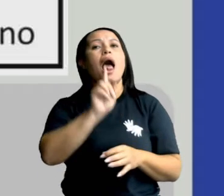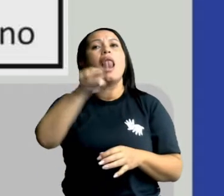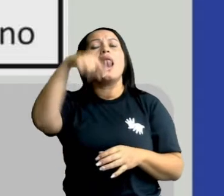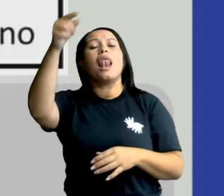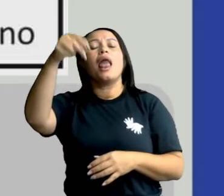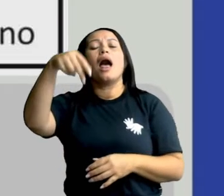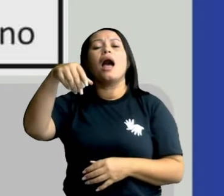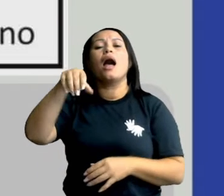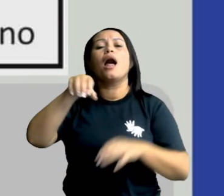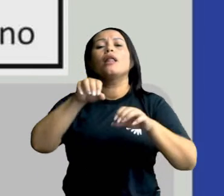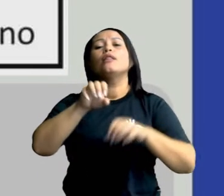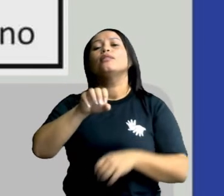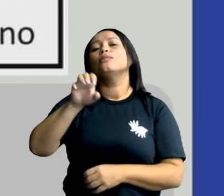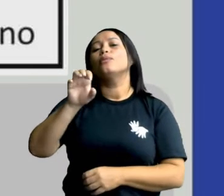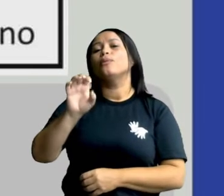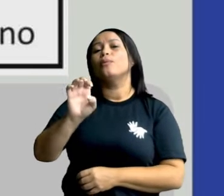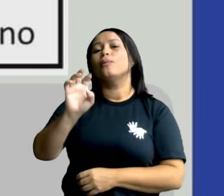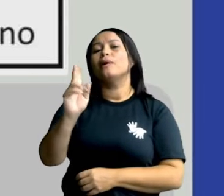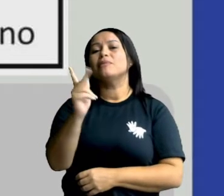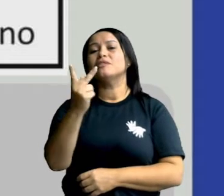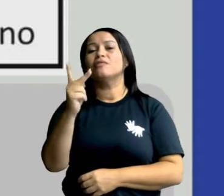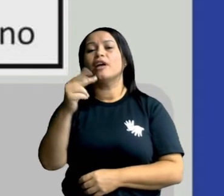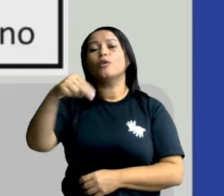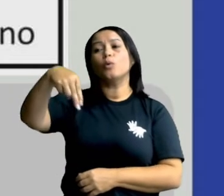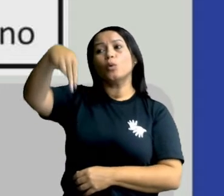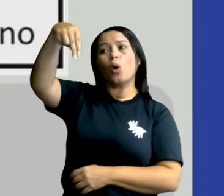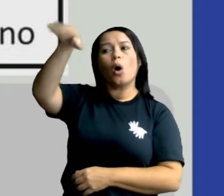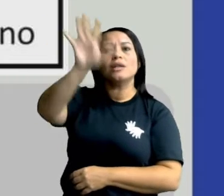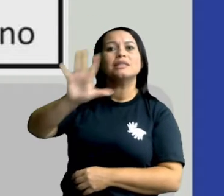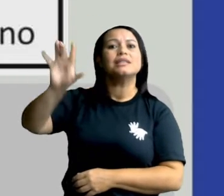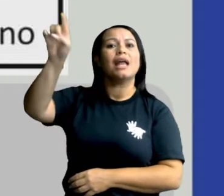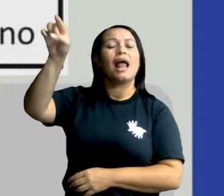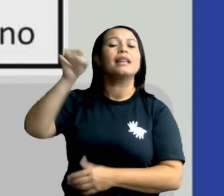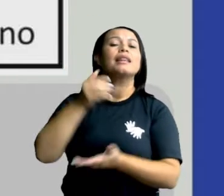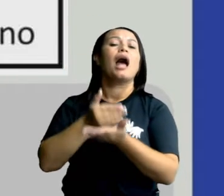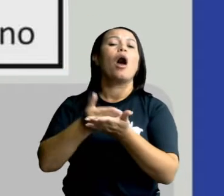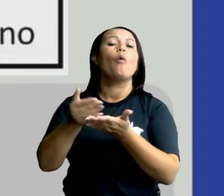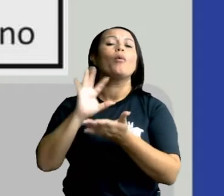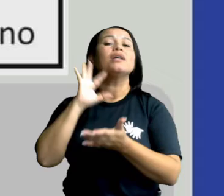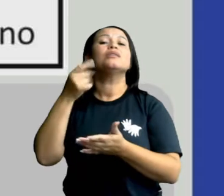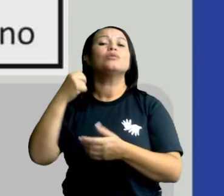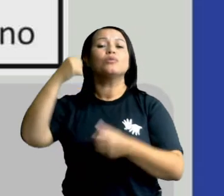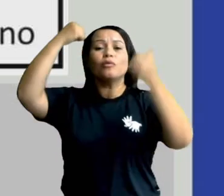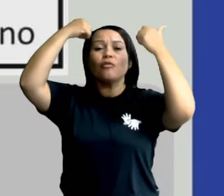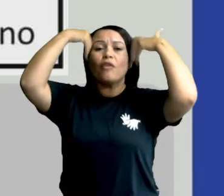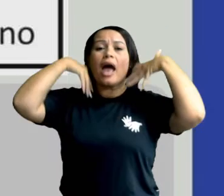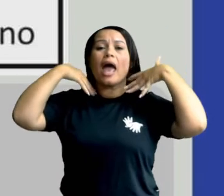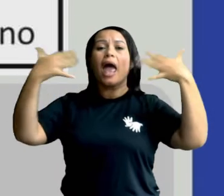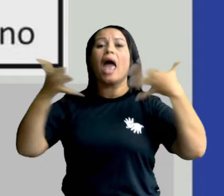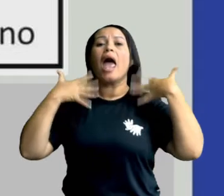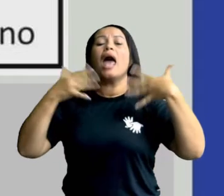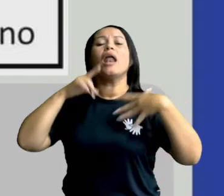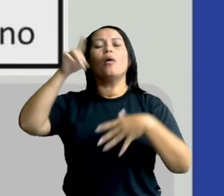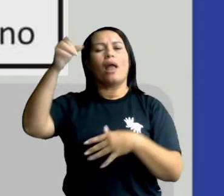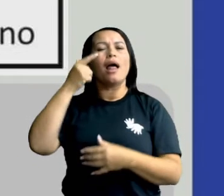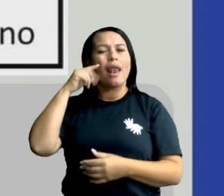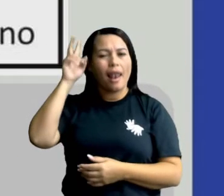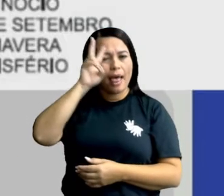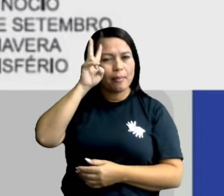hemisfério norte a gente vai ter o verão acontecendo, beleza? Então, lembra das datas distintas para cada